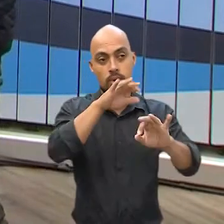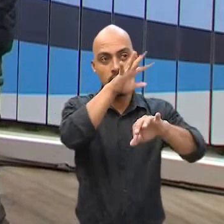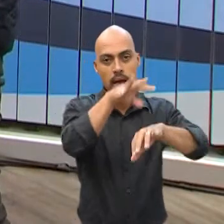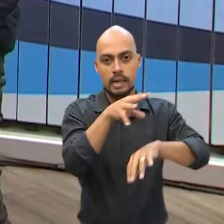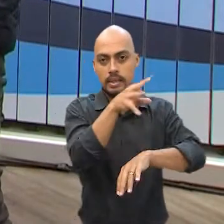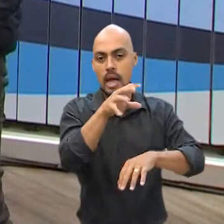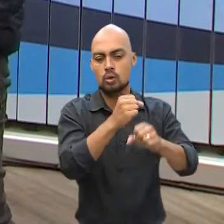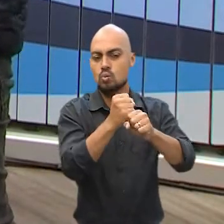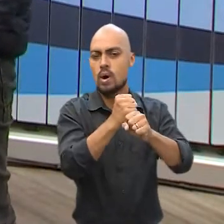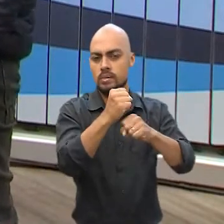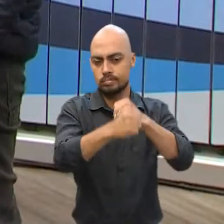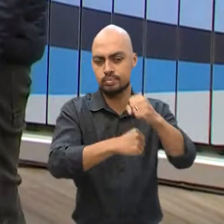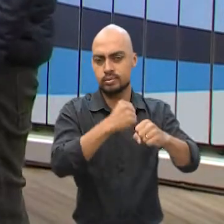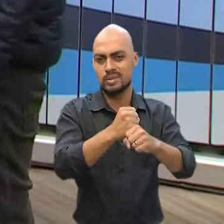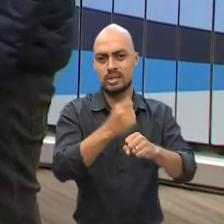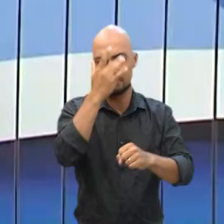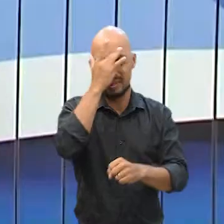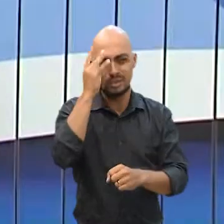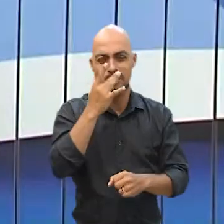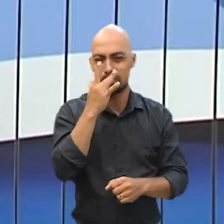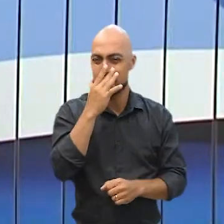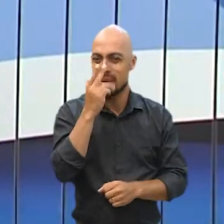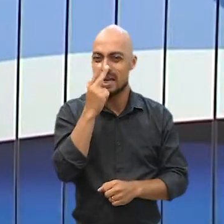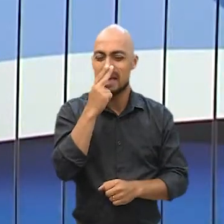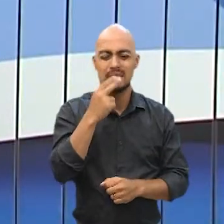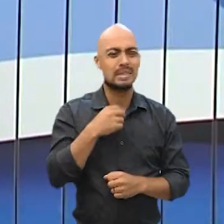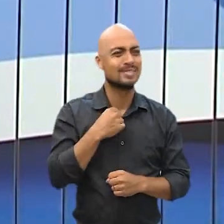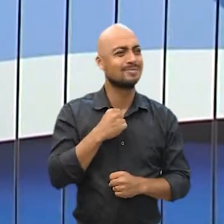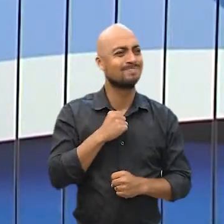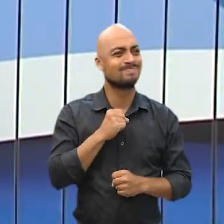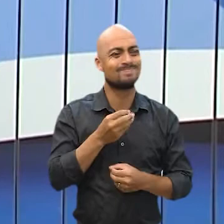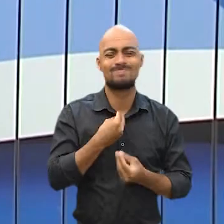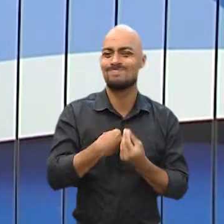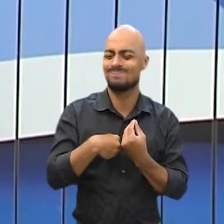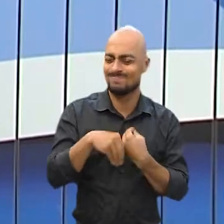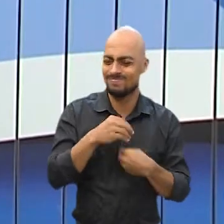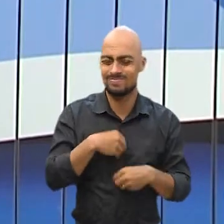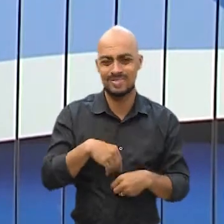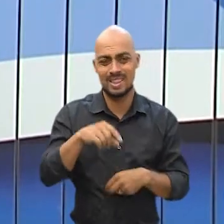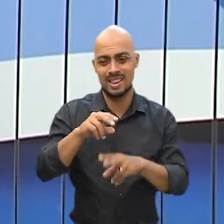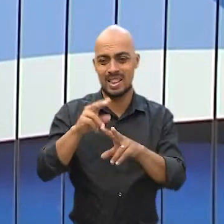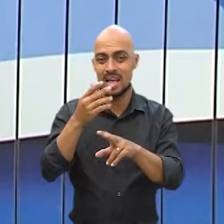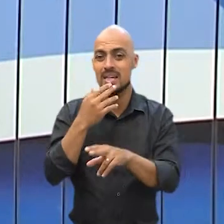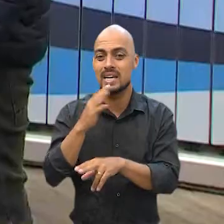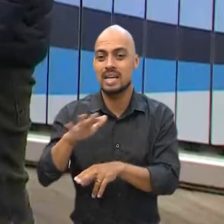escolar. Tudo isso gera angústia ainda maior para alunos inclusivos?